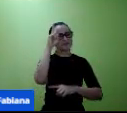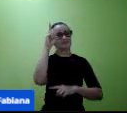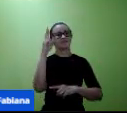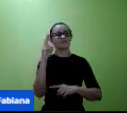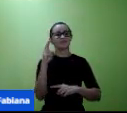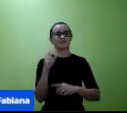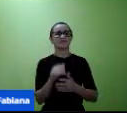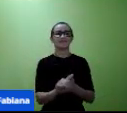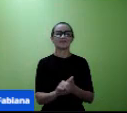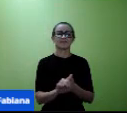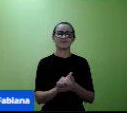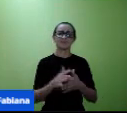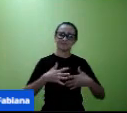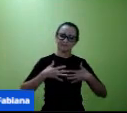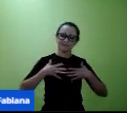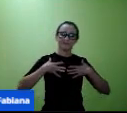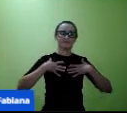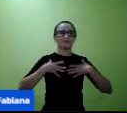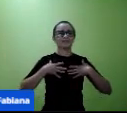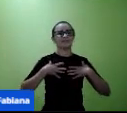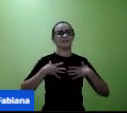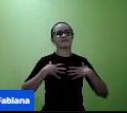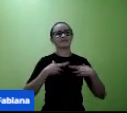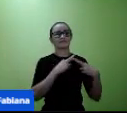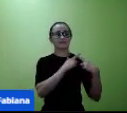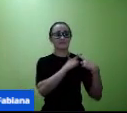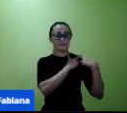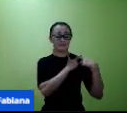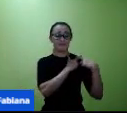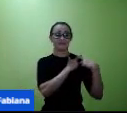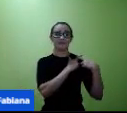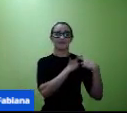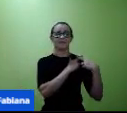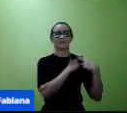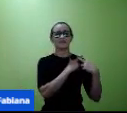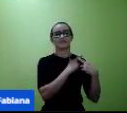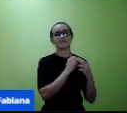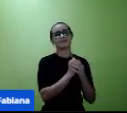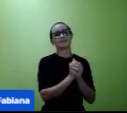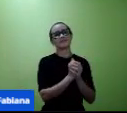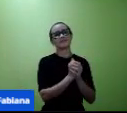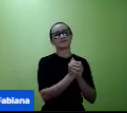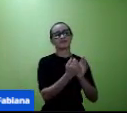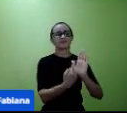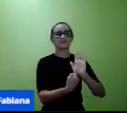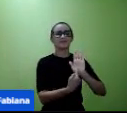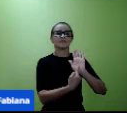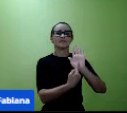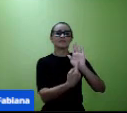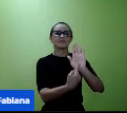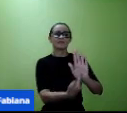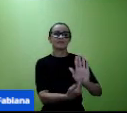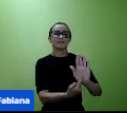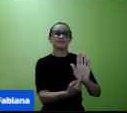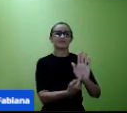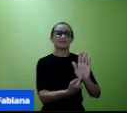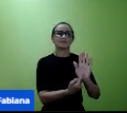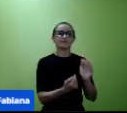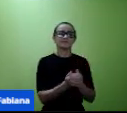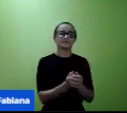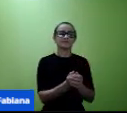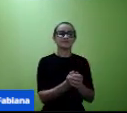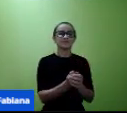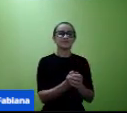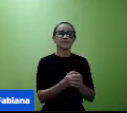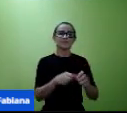essa responsabilidade, né, de fazer esse espaço aqui, fazer desse espaço um